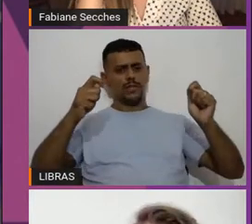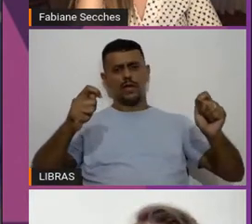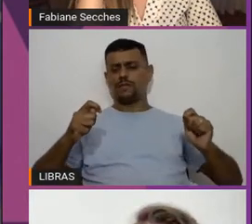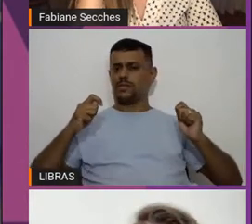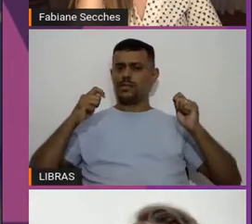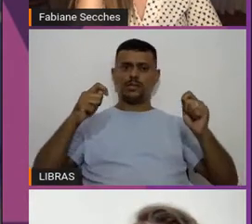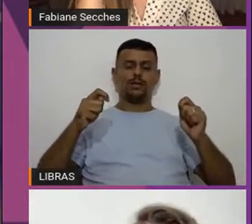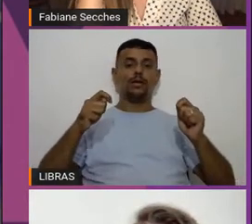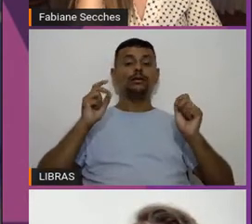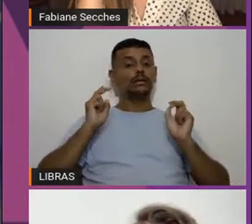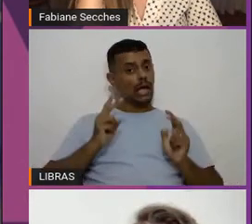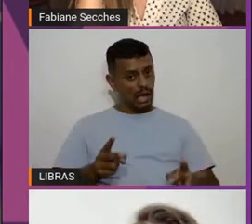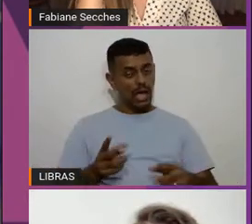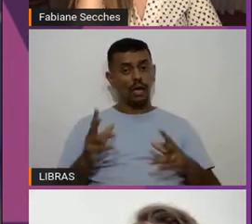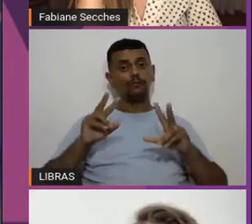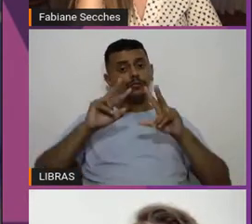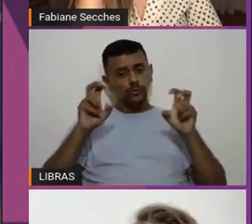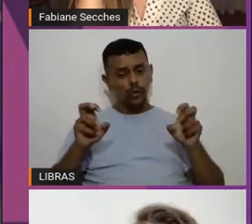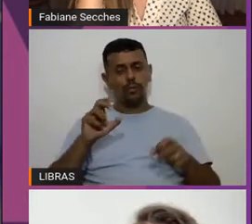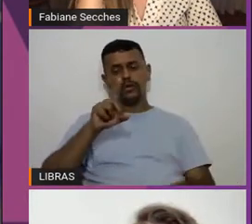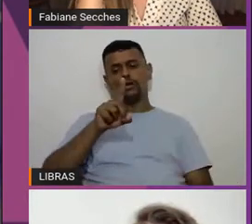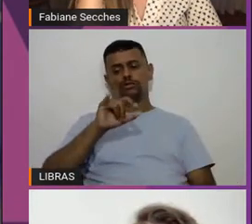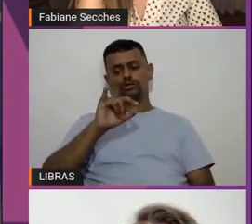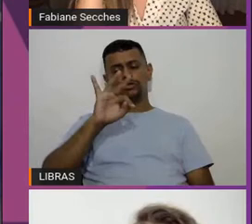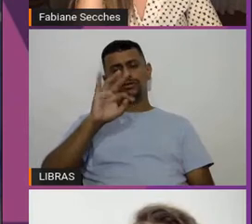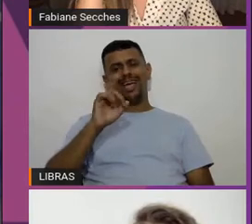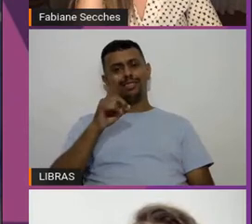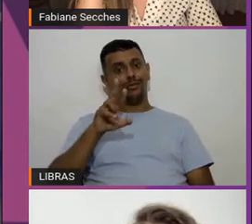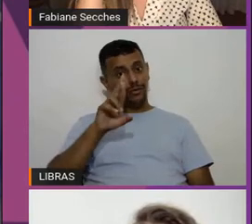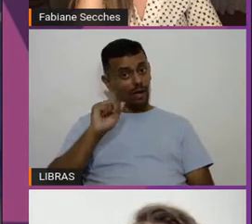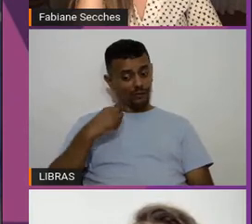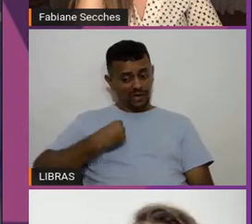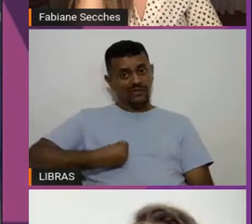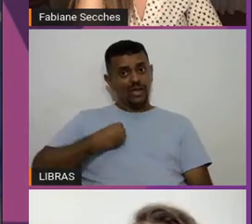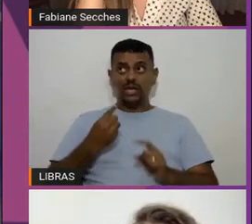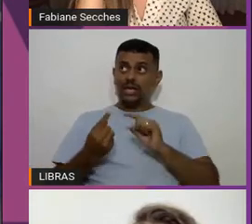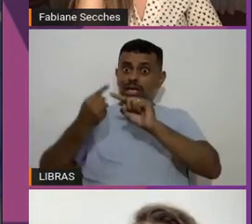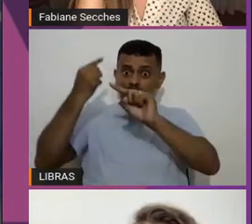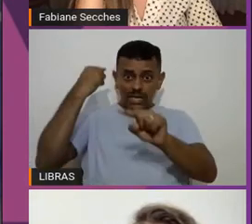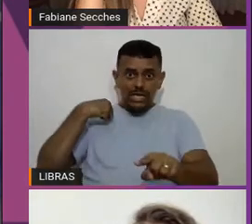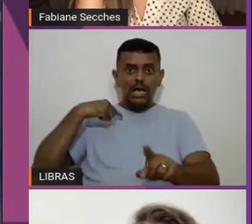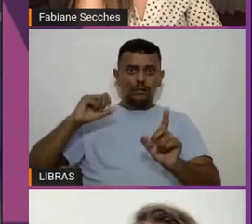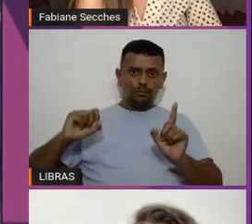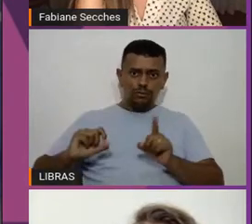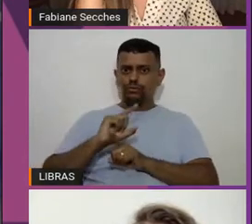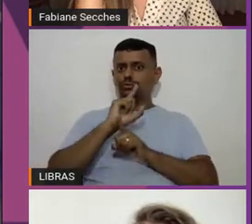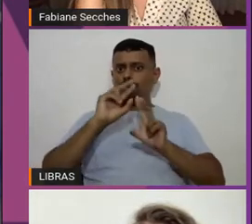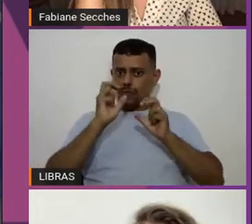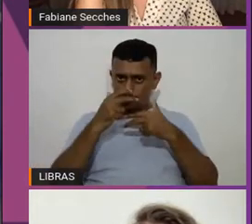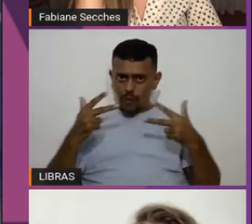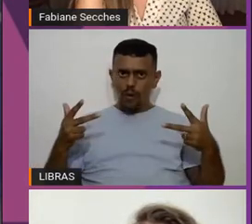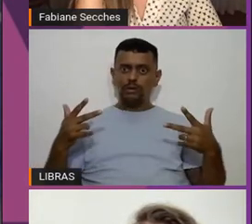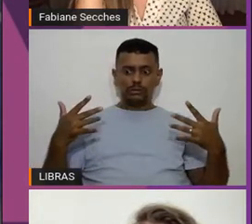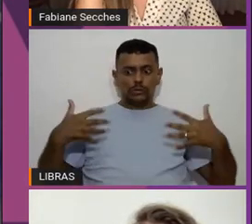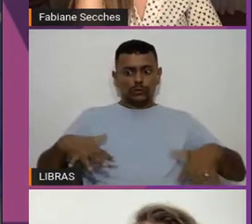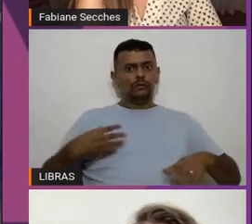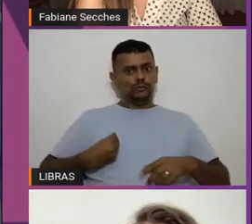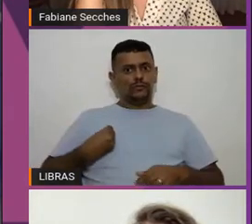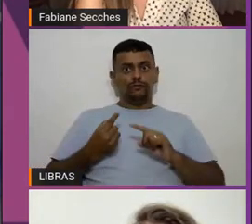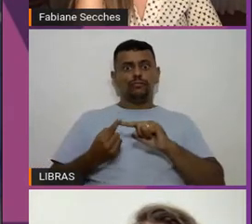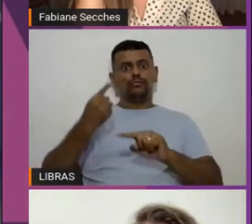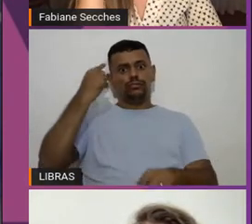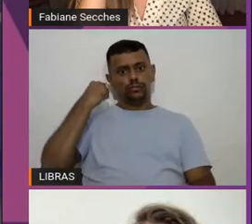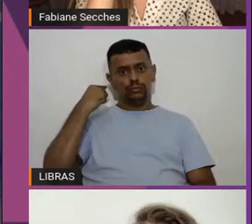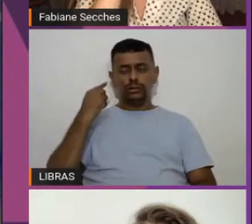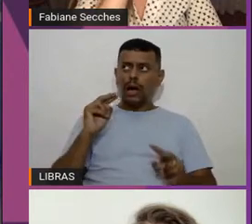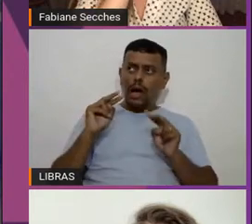contra a ditadura exilada tipo de processo de vida que eu acho que me